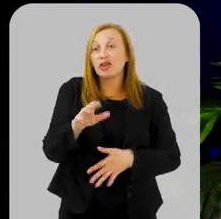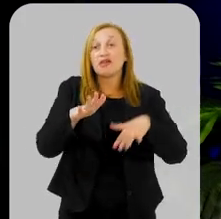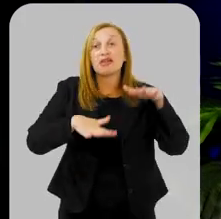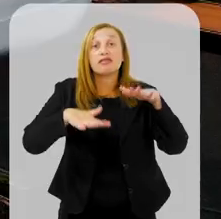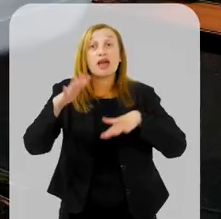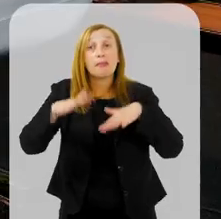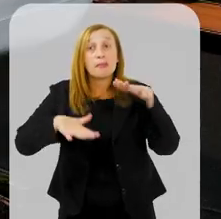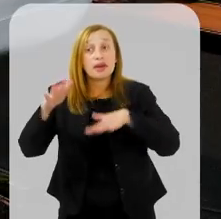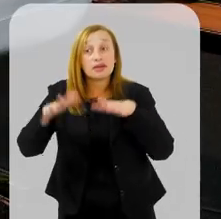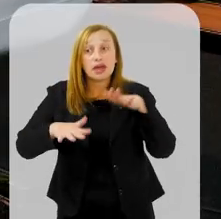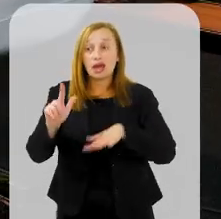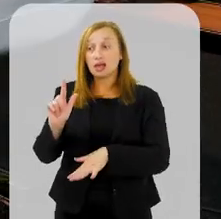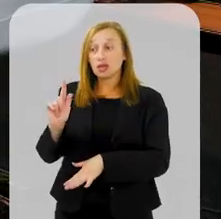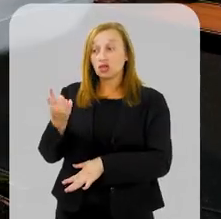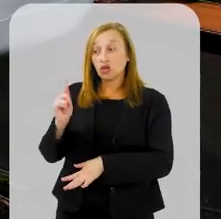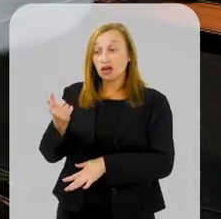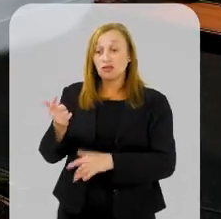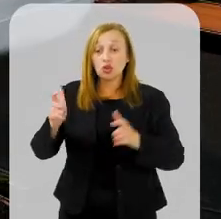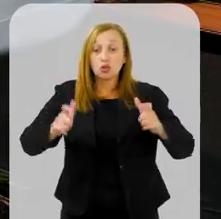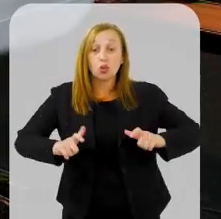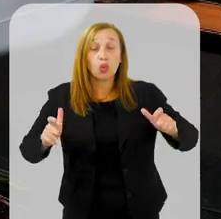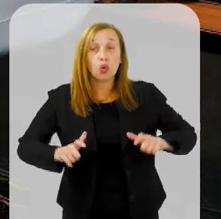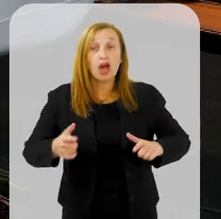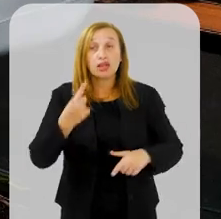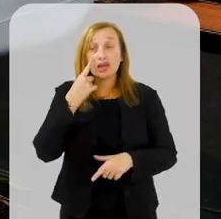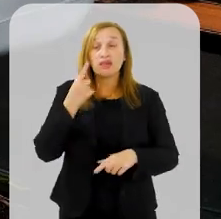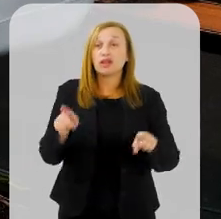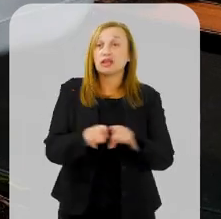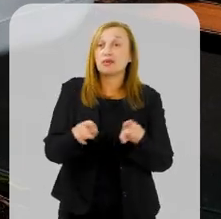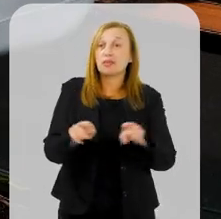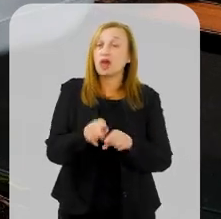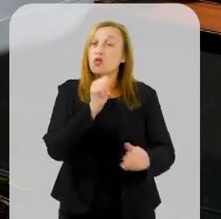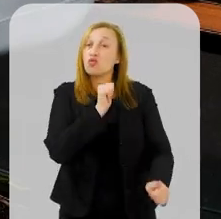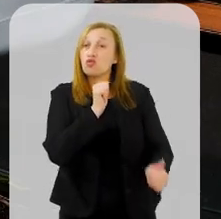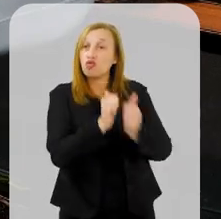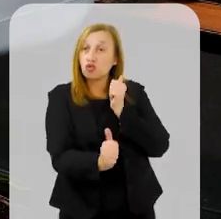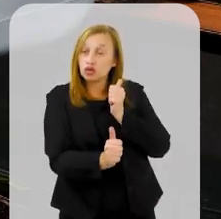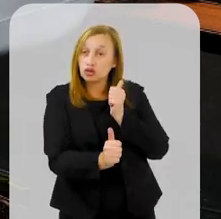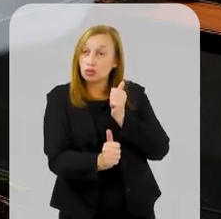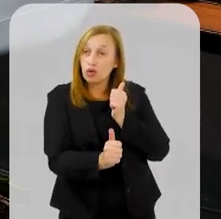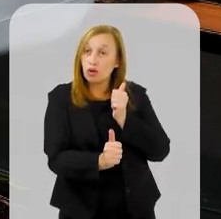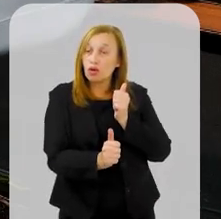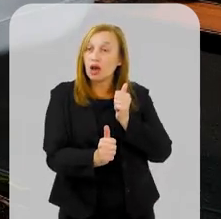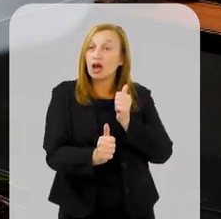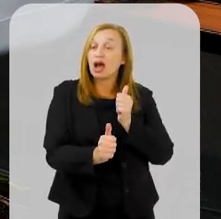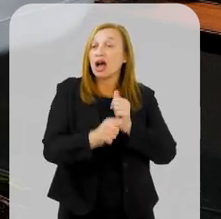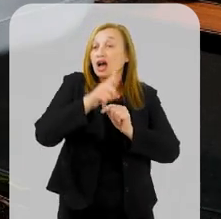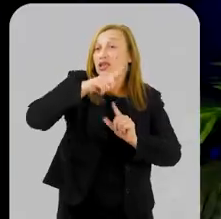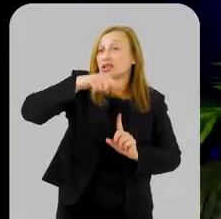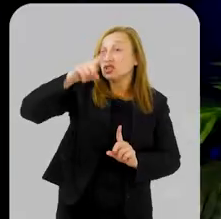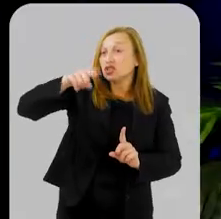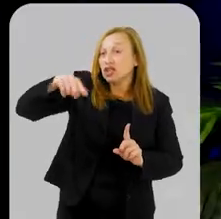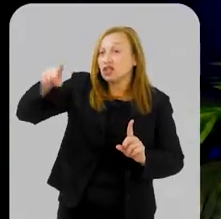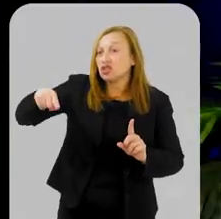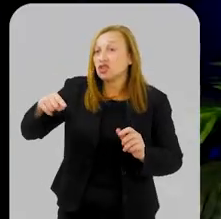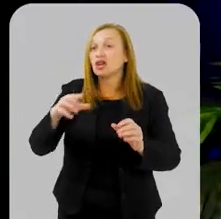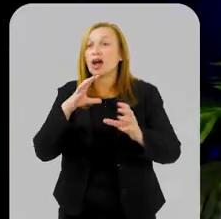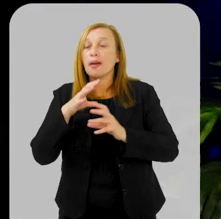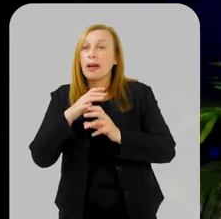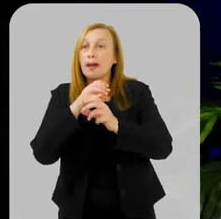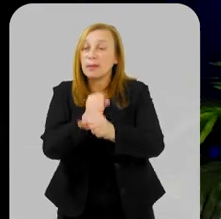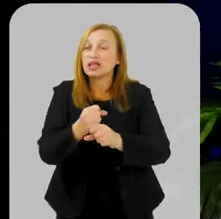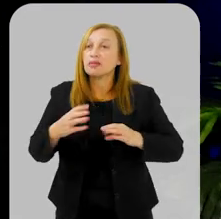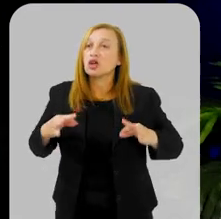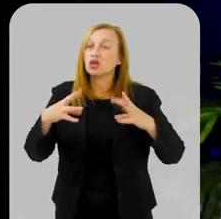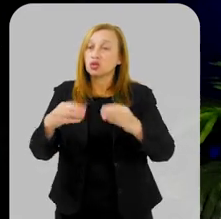for, mediante projeções demográficas. Porque a gente tem que levar também para o futebol, né, as estatísticas,